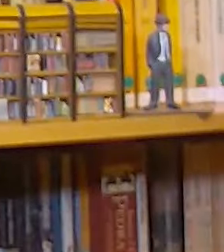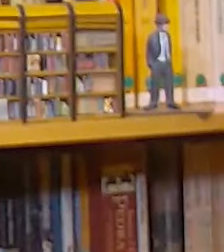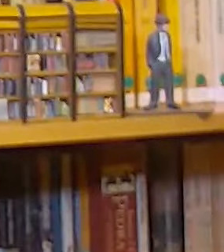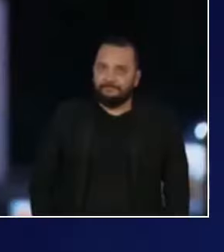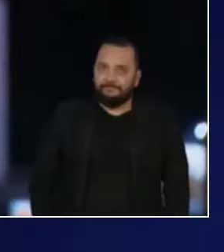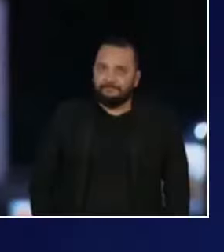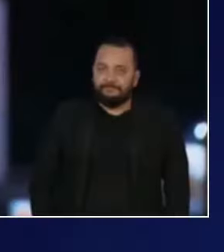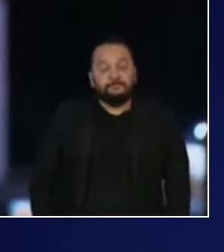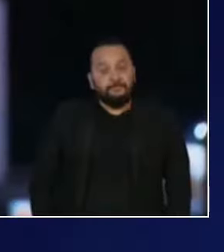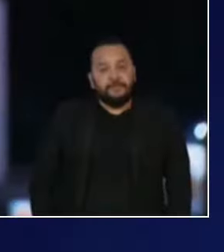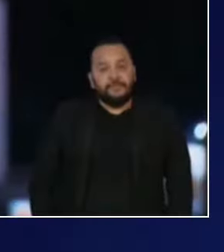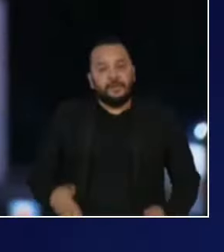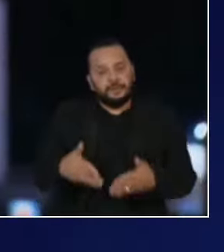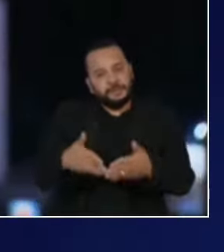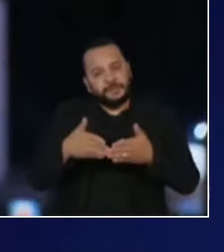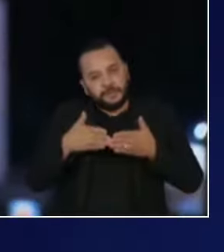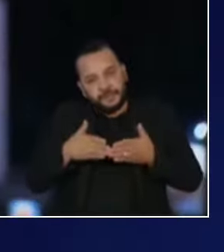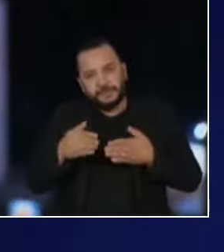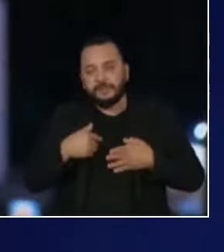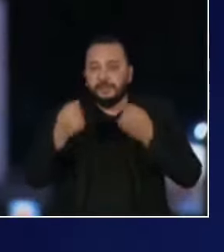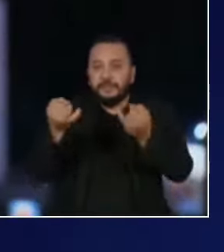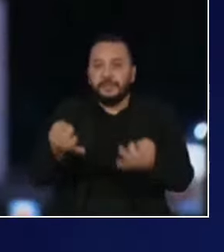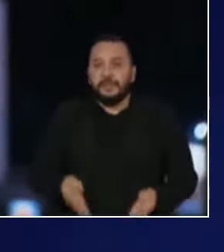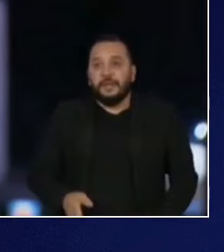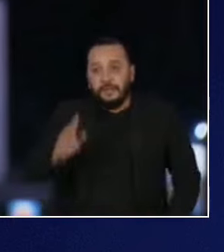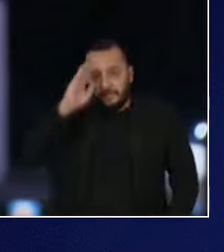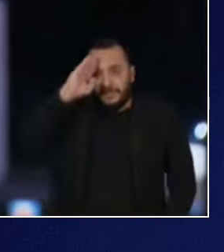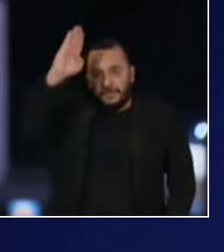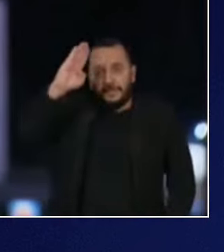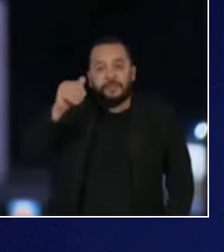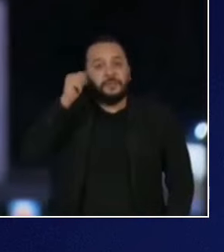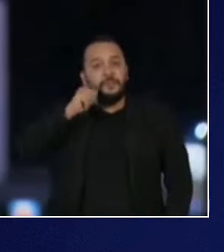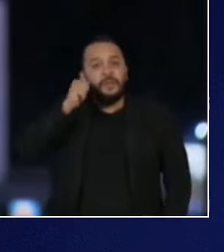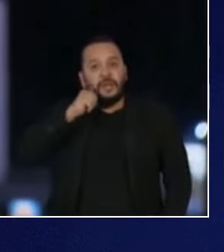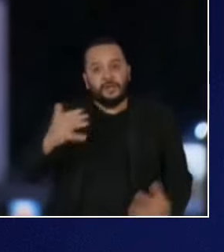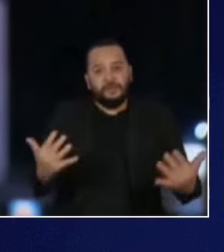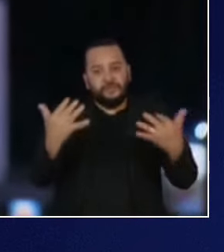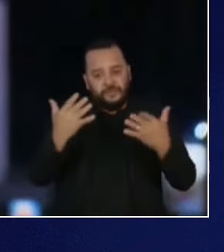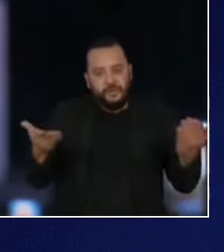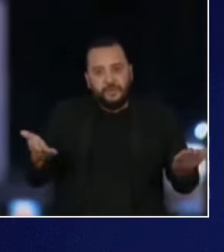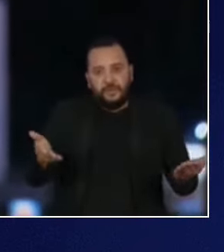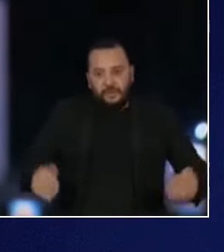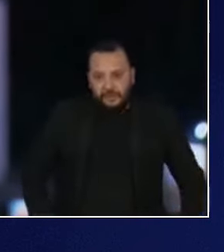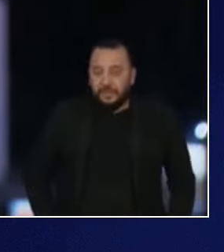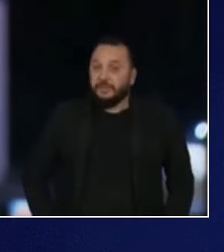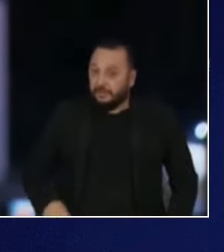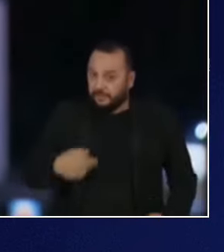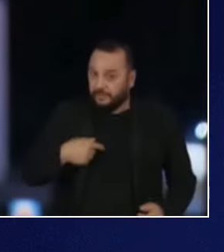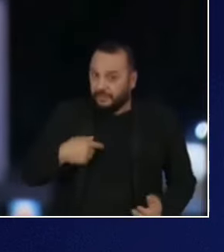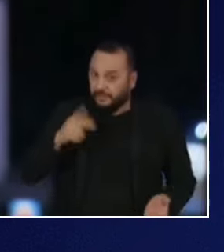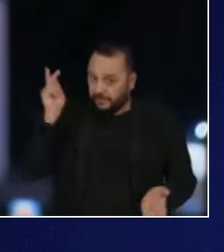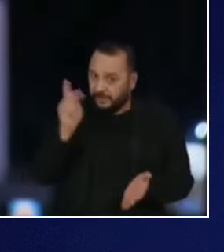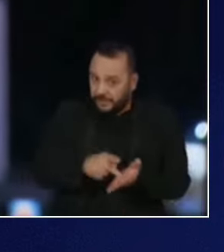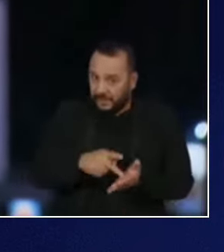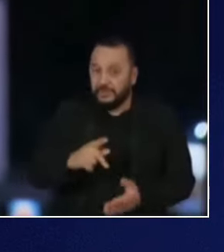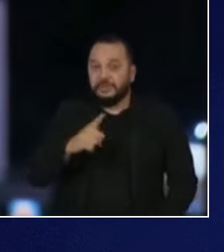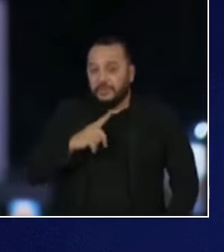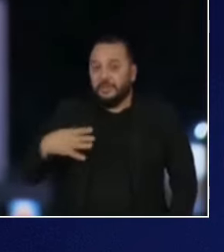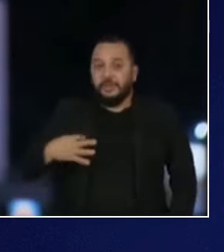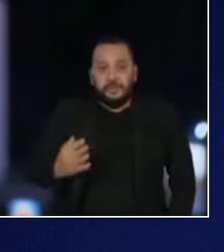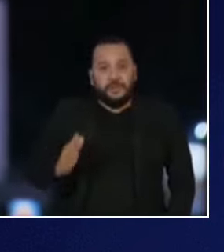lá eu peço licença para falar especialmente com as mulheres que estão acompanhando é fato que existe um